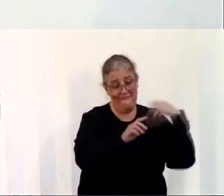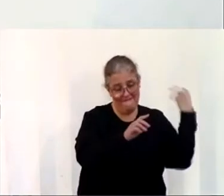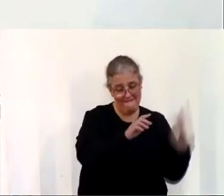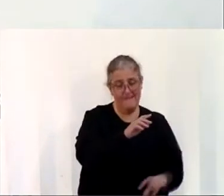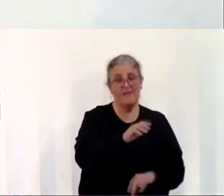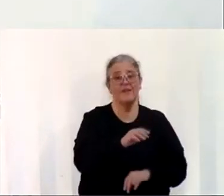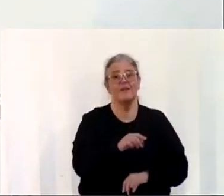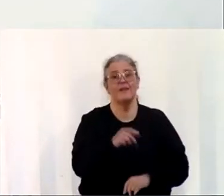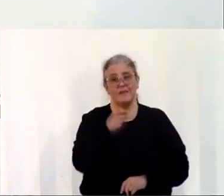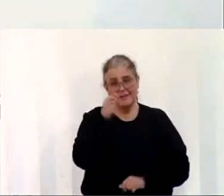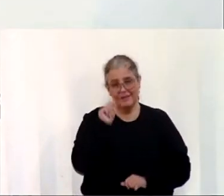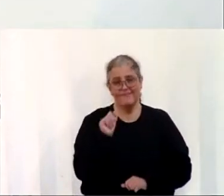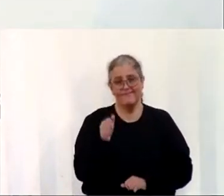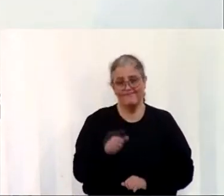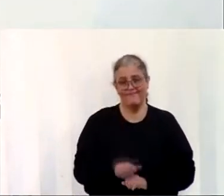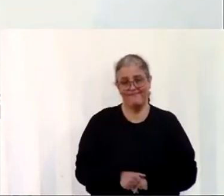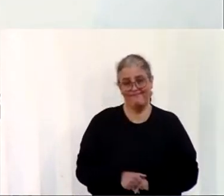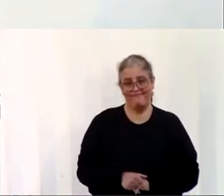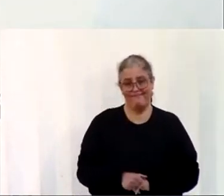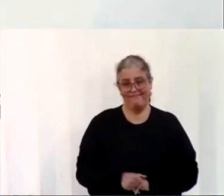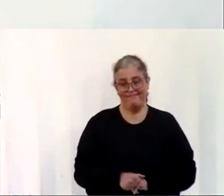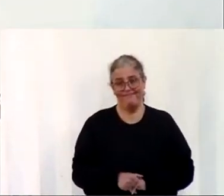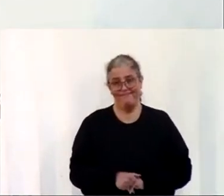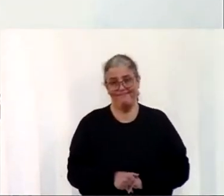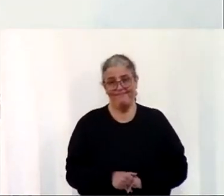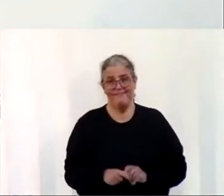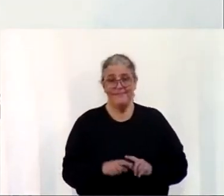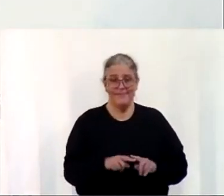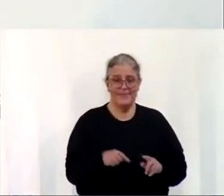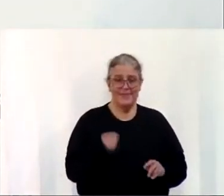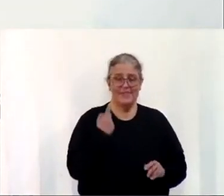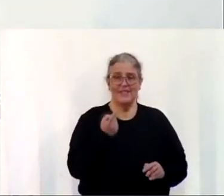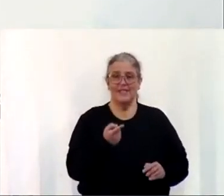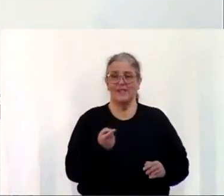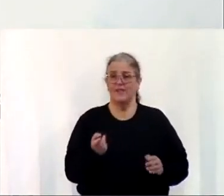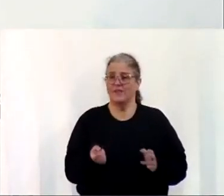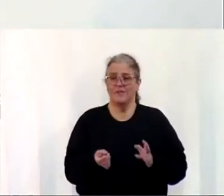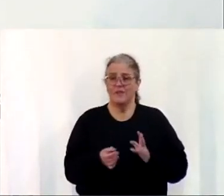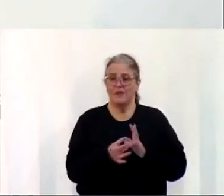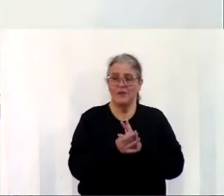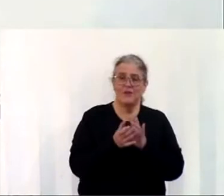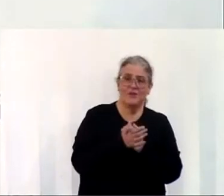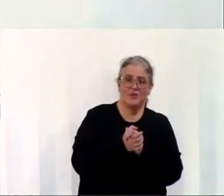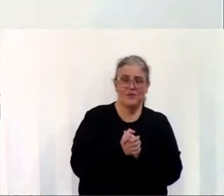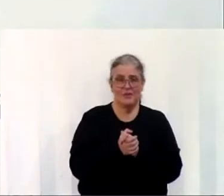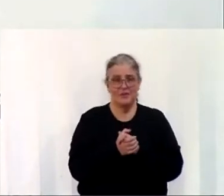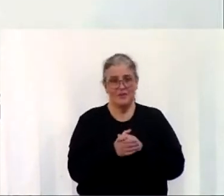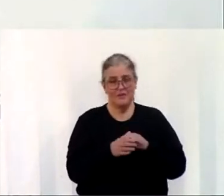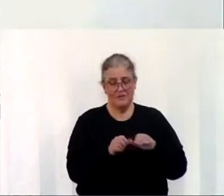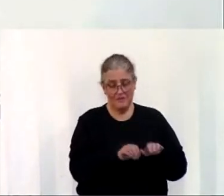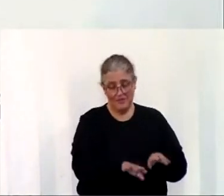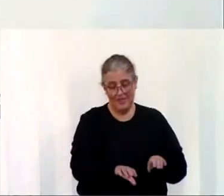Coloque nisso várias coisas: profissão, relacionamento conjugal, criação de filhos.